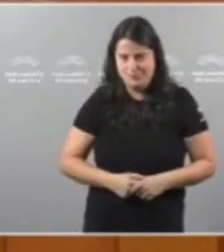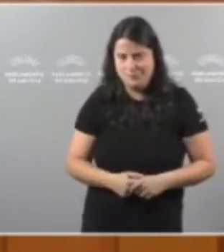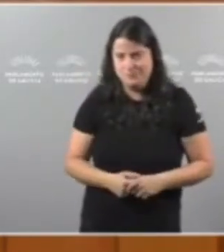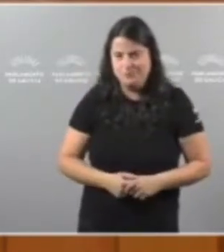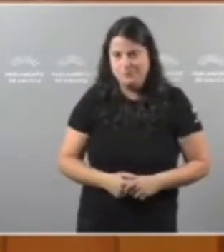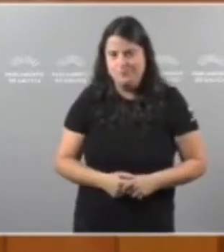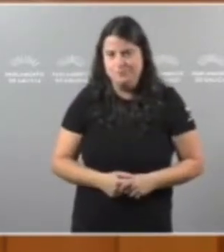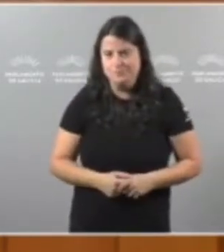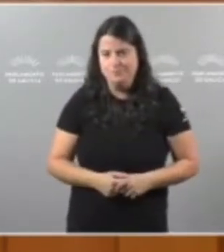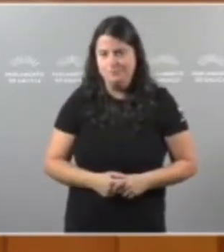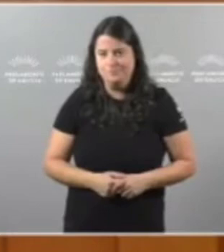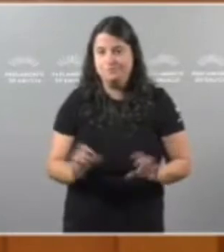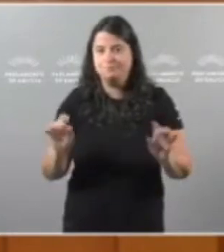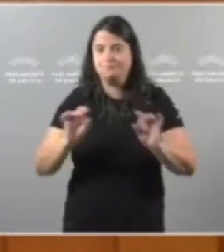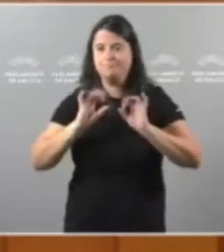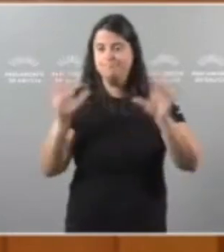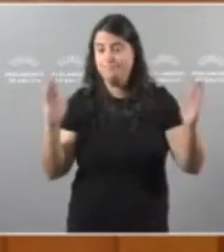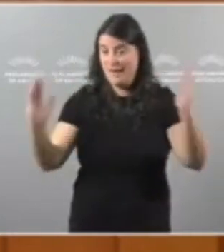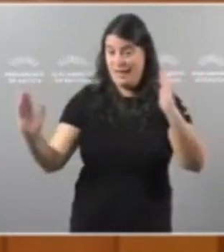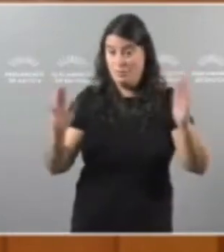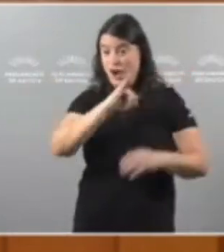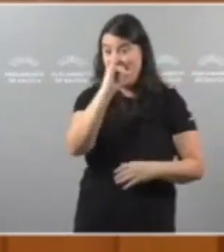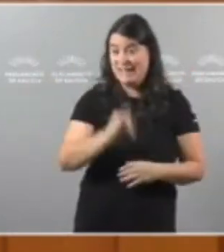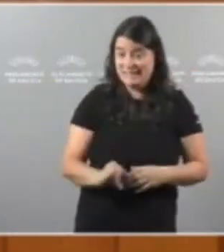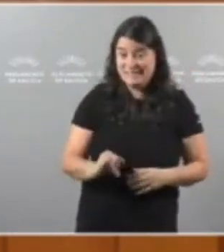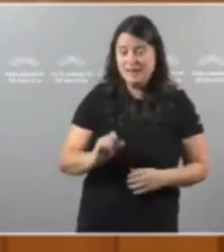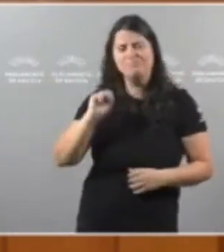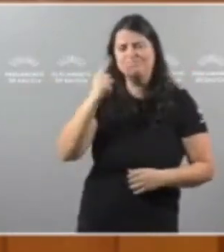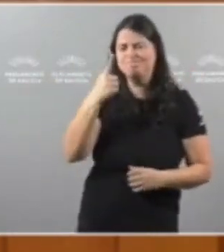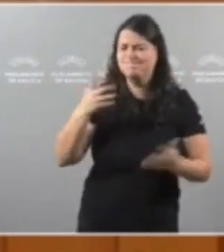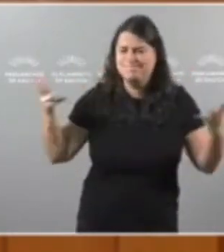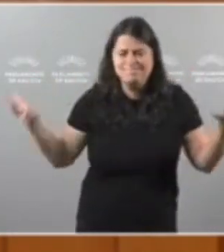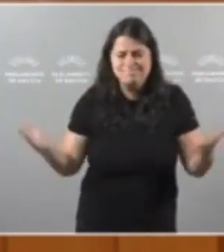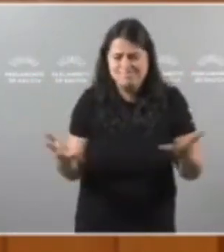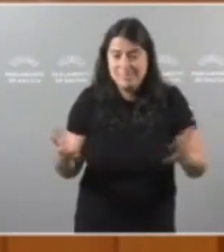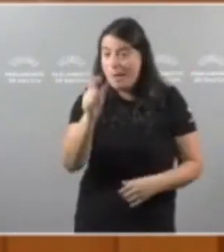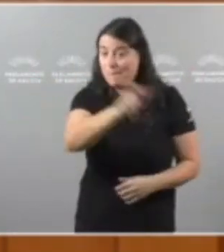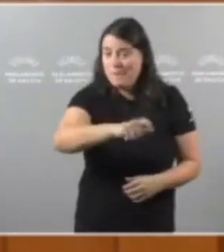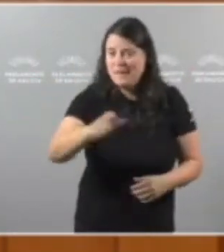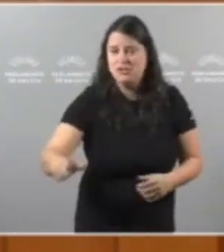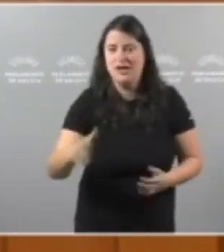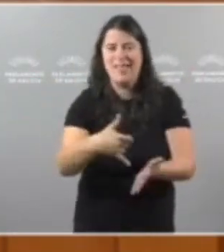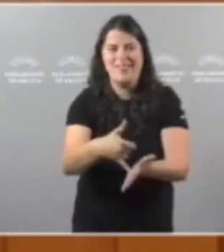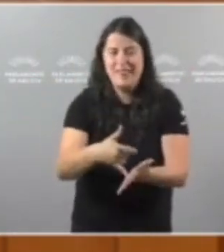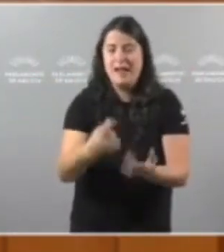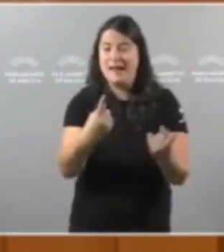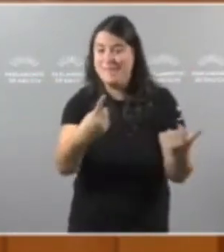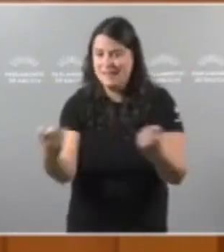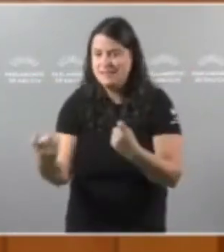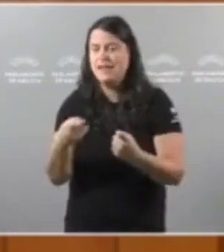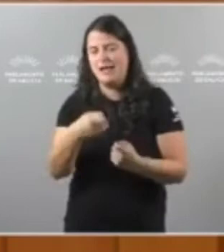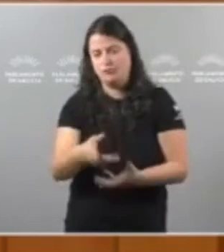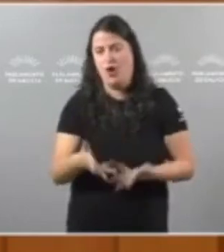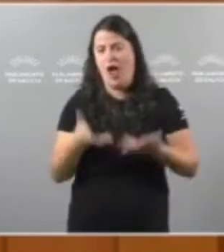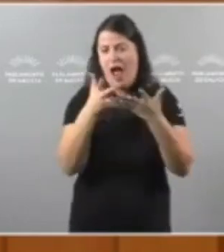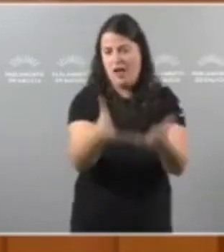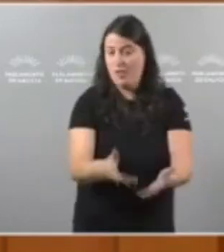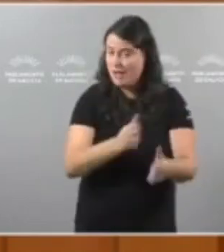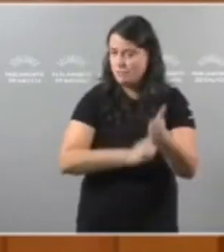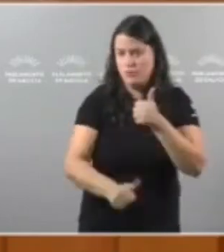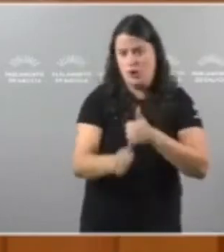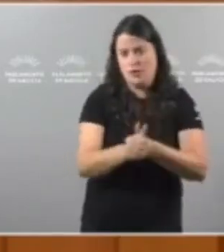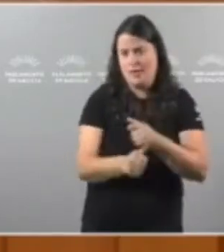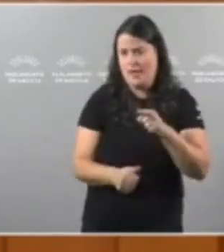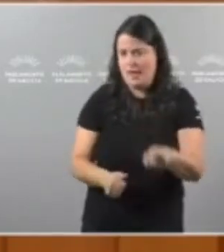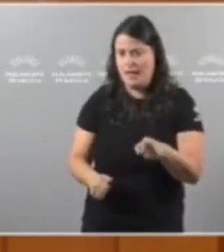Evidente Que no medio Desta crise A primeira Urxencia É axudar A quem máis O necesita E para iso É necesario